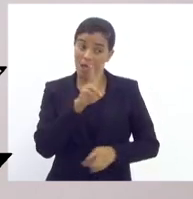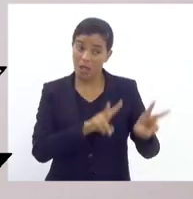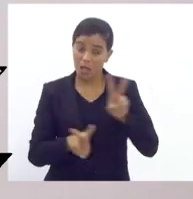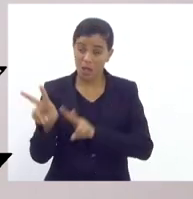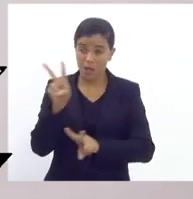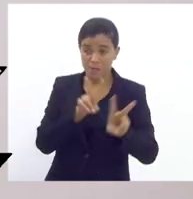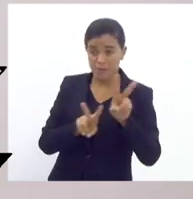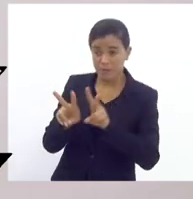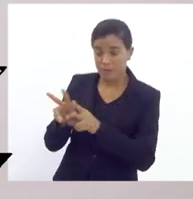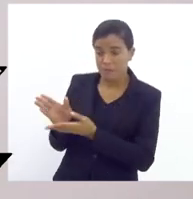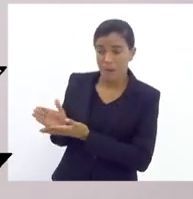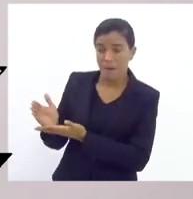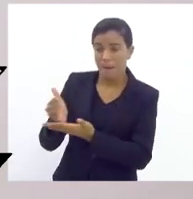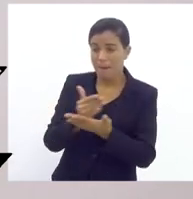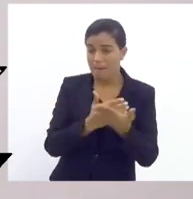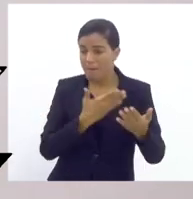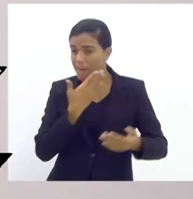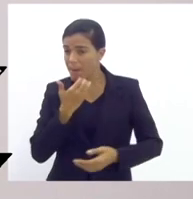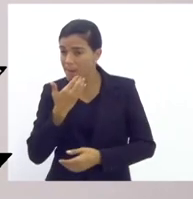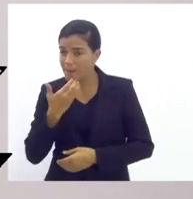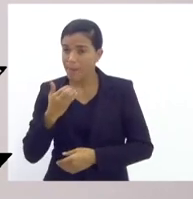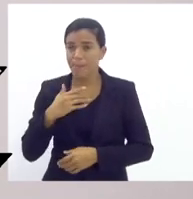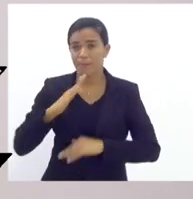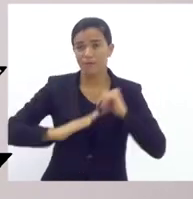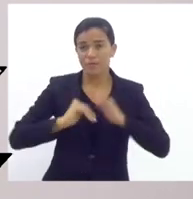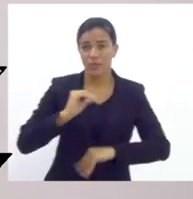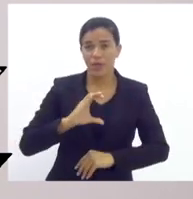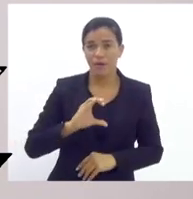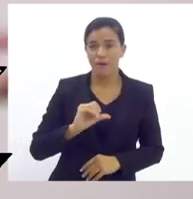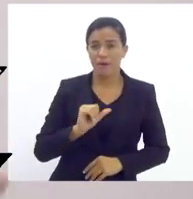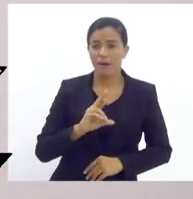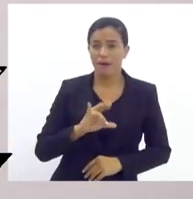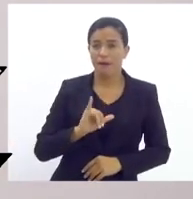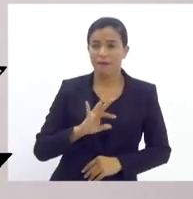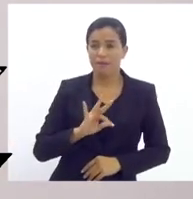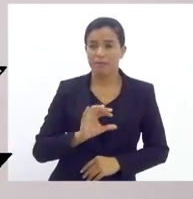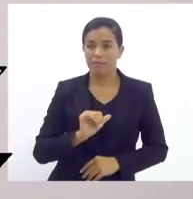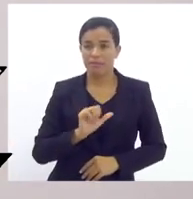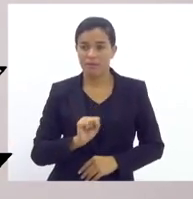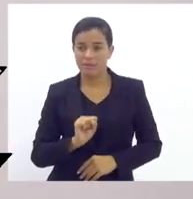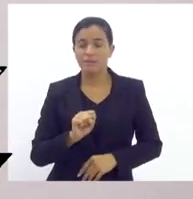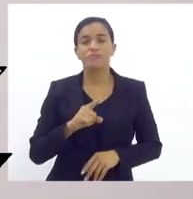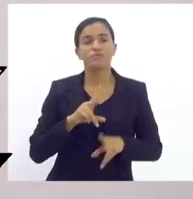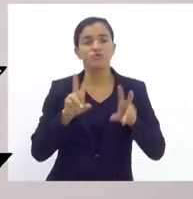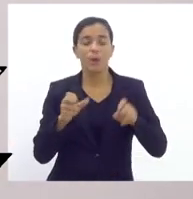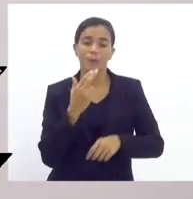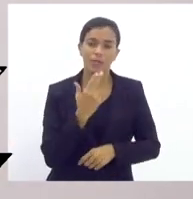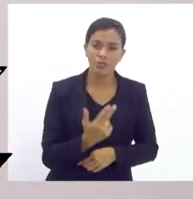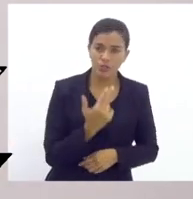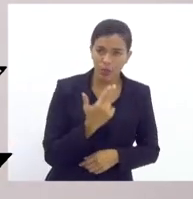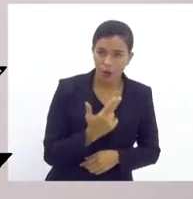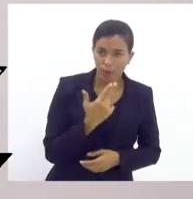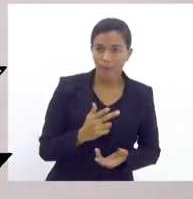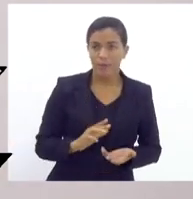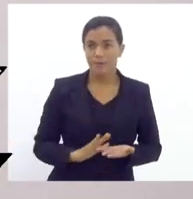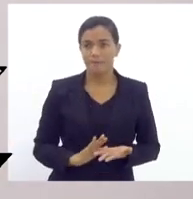da observação como profissional da carne e aí eu cito a questão do idioma